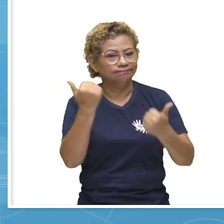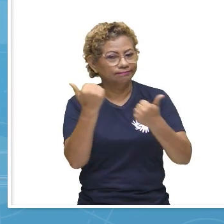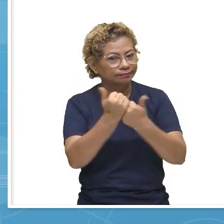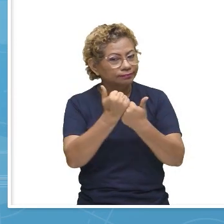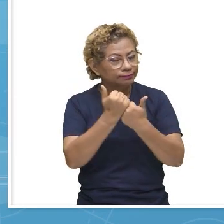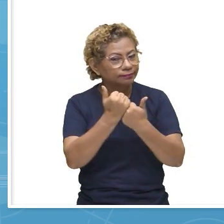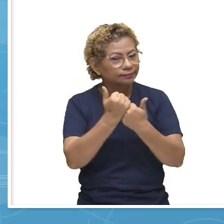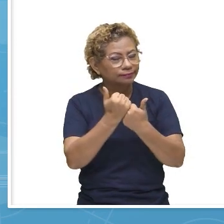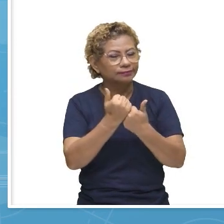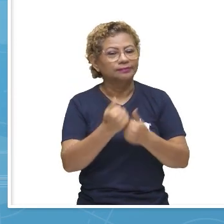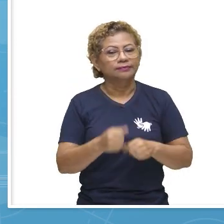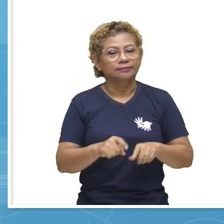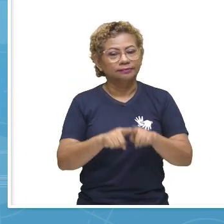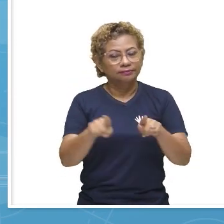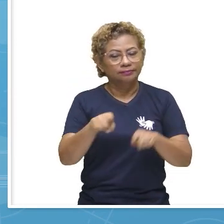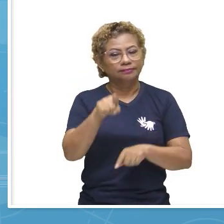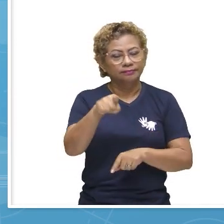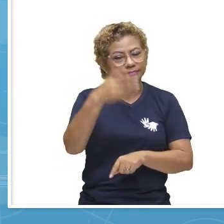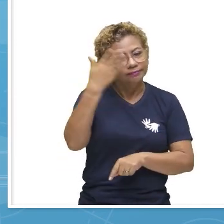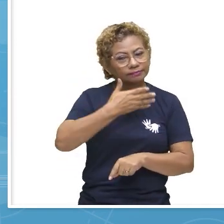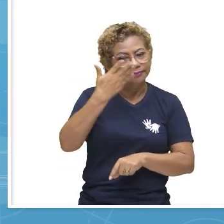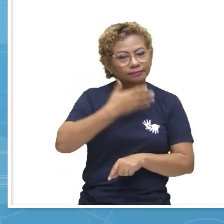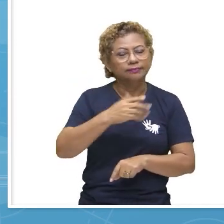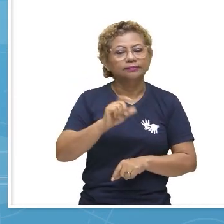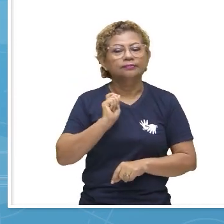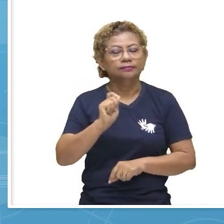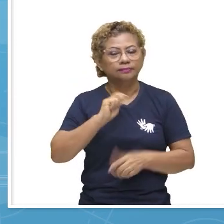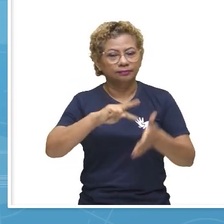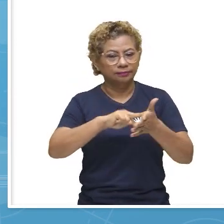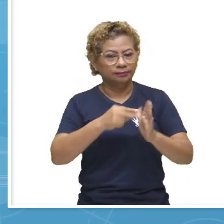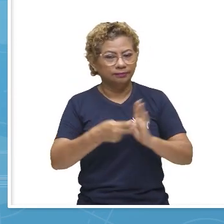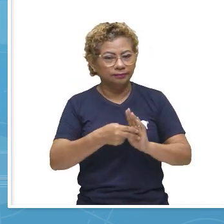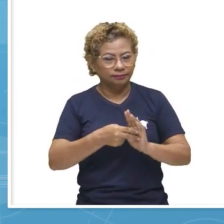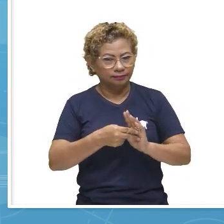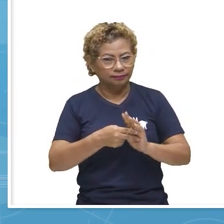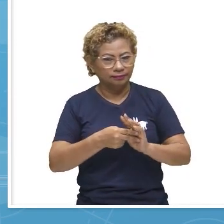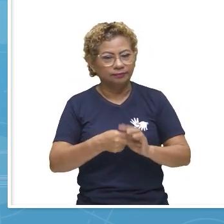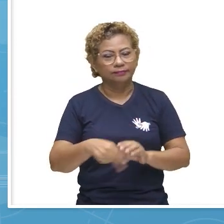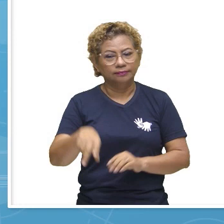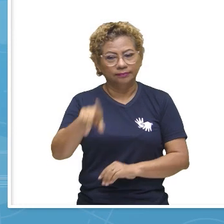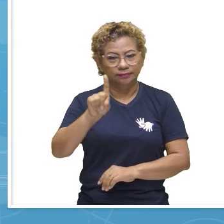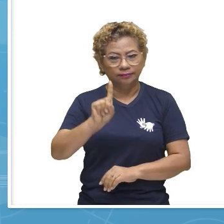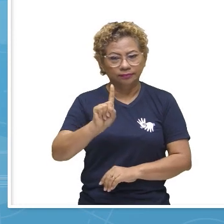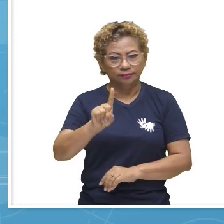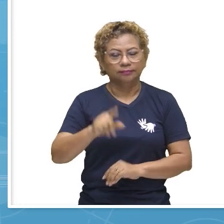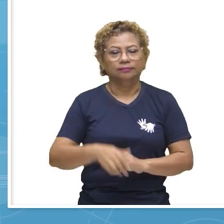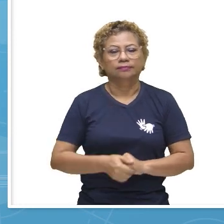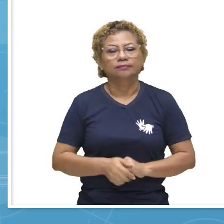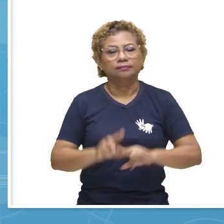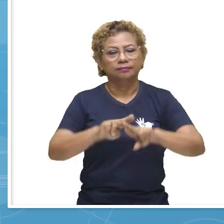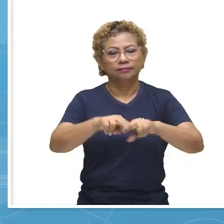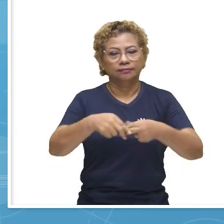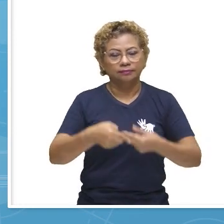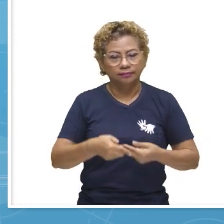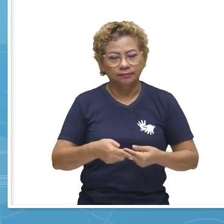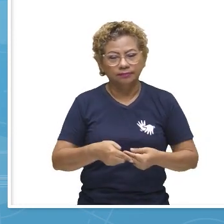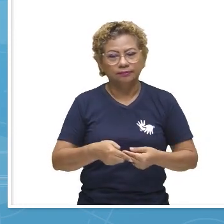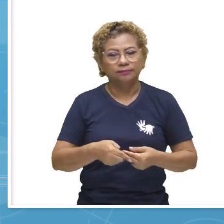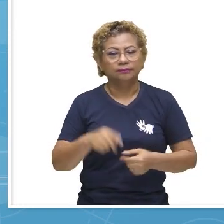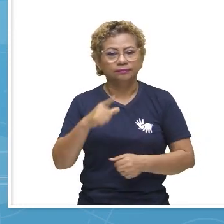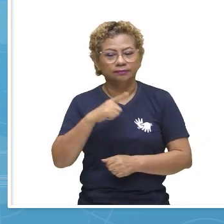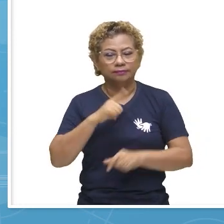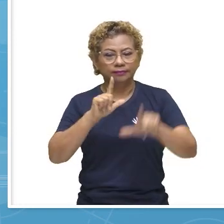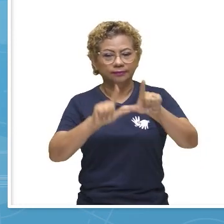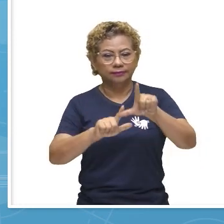não tem número visível, significa que é o número 1, né? Por isso que tem o T